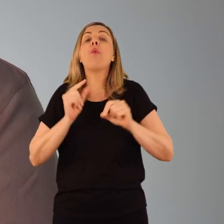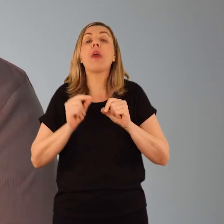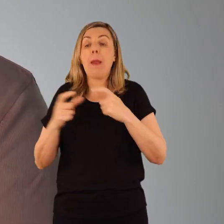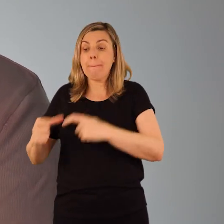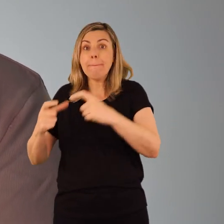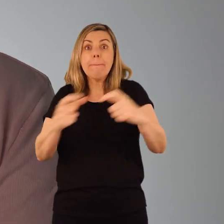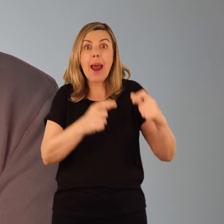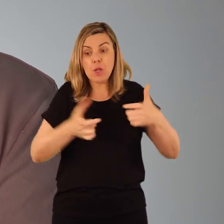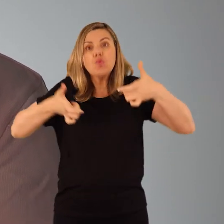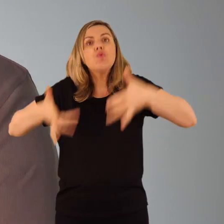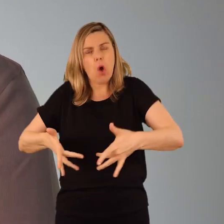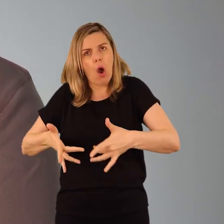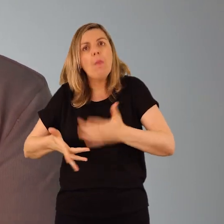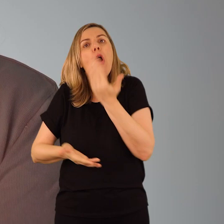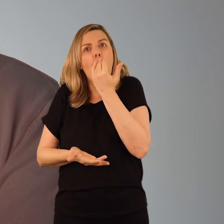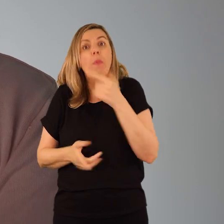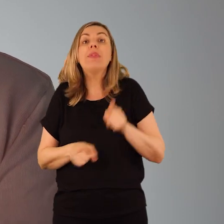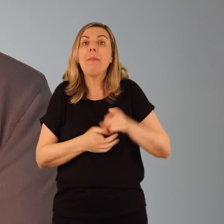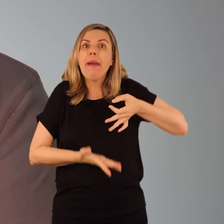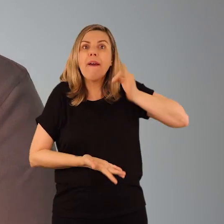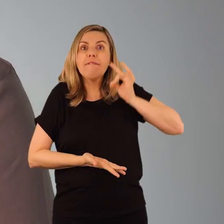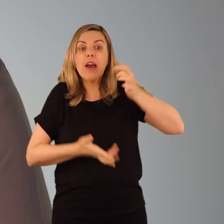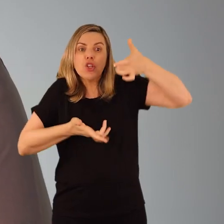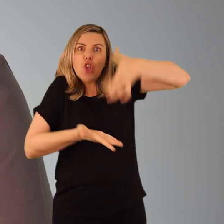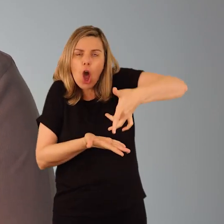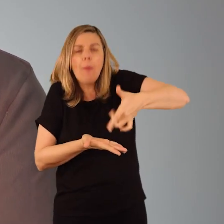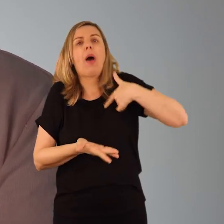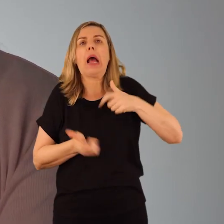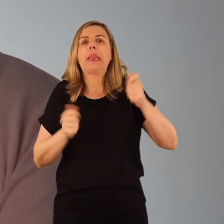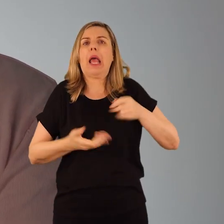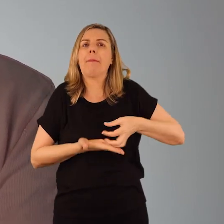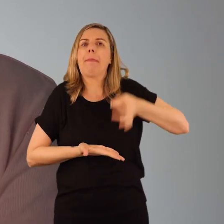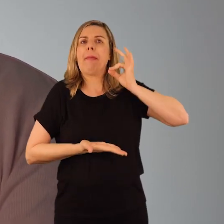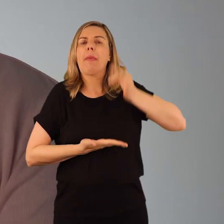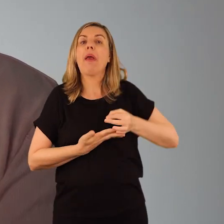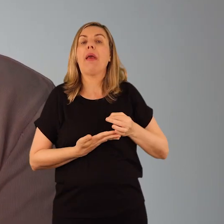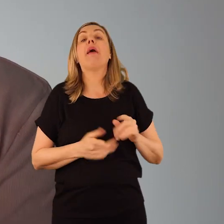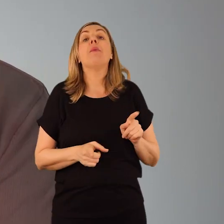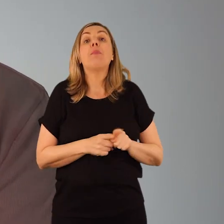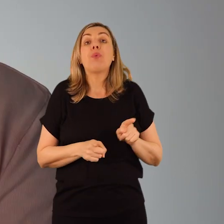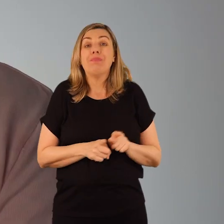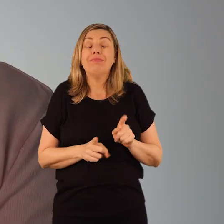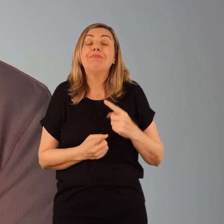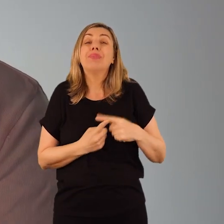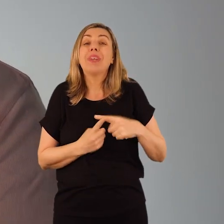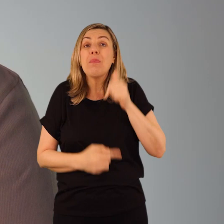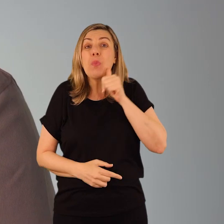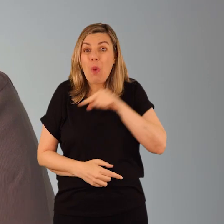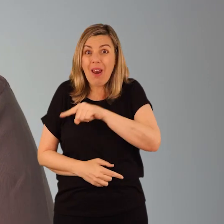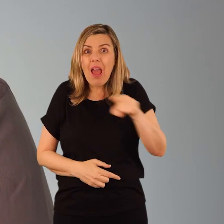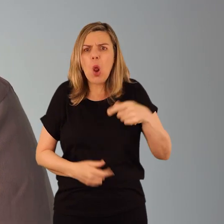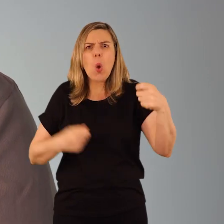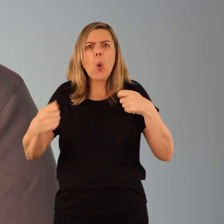sobrava assim nos pratos, até o café, assim, que sobrava na xícara, né? Que sobrava nos pratos, porque a dona Regina controlava toda a quantidade de